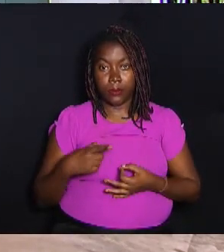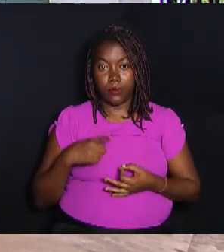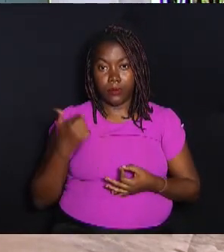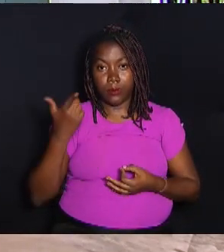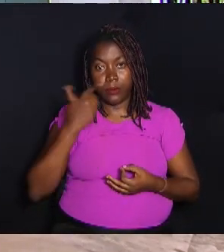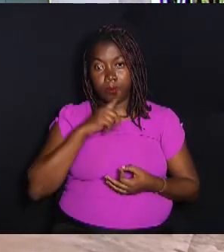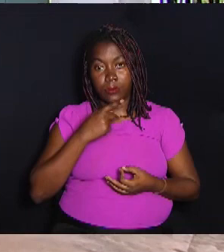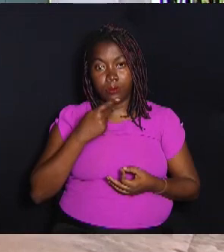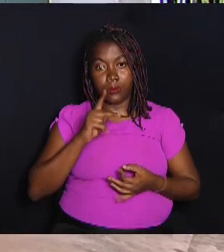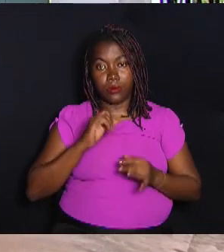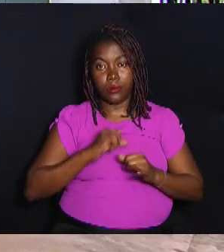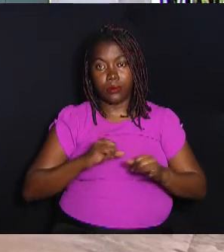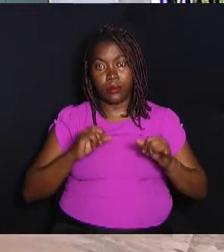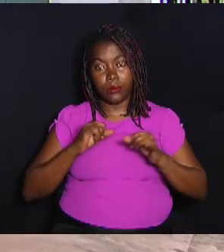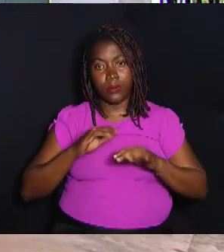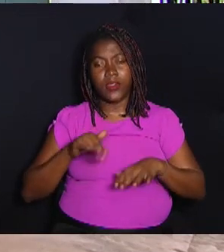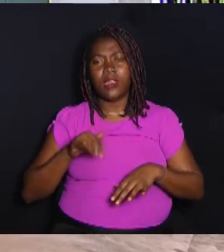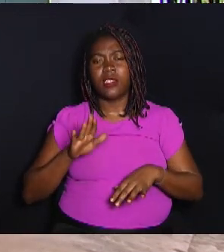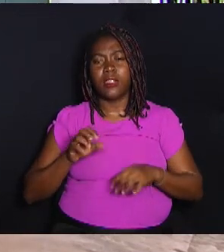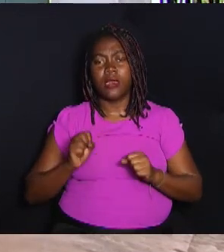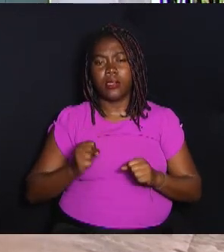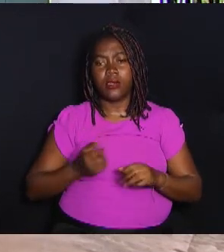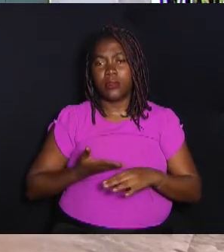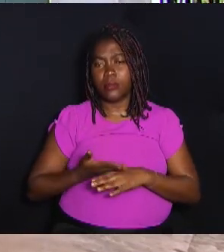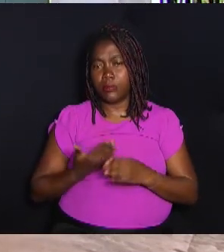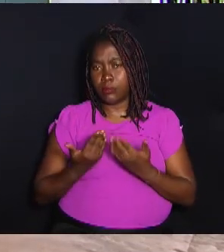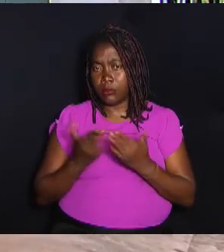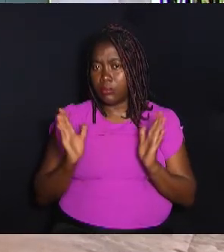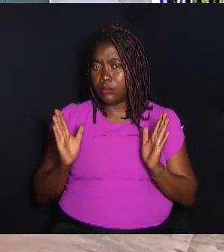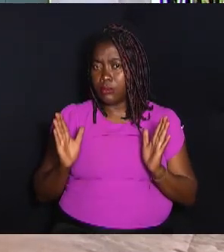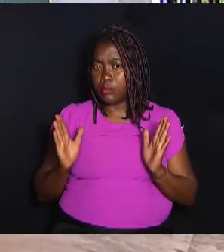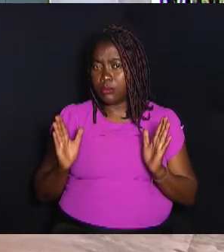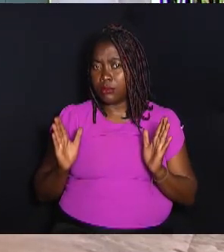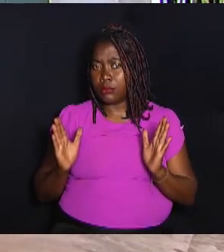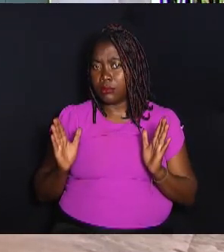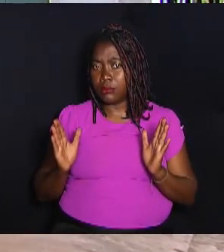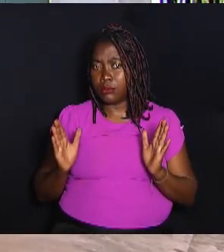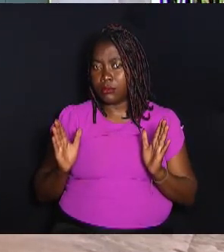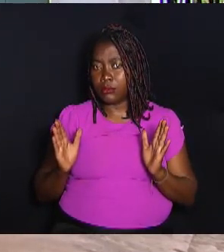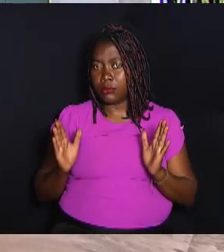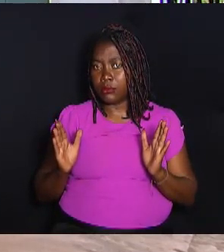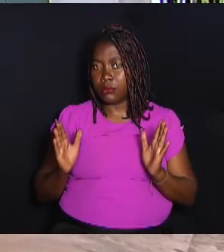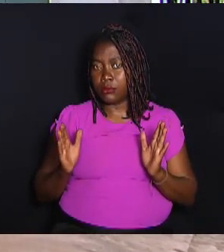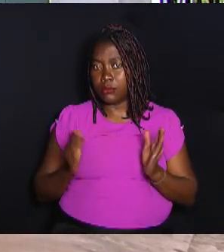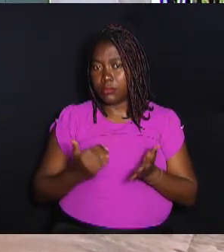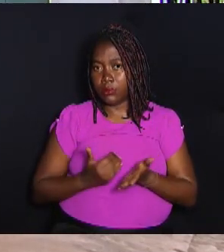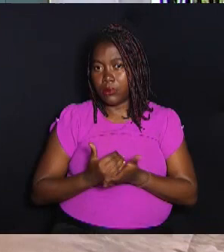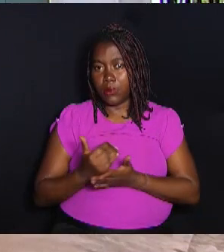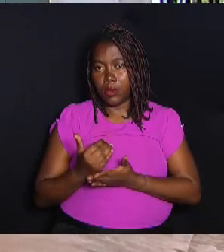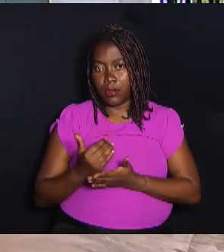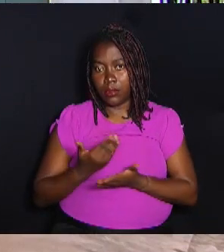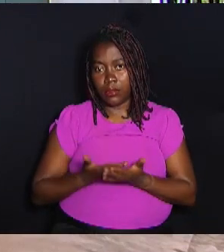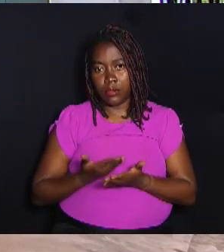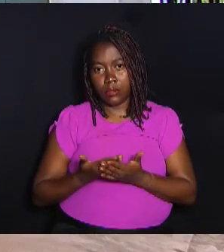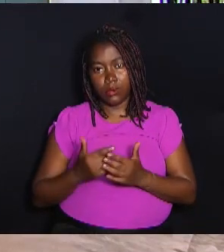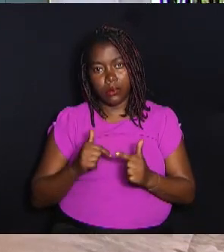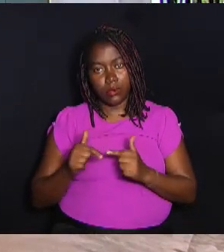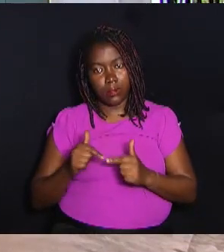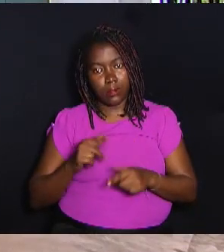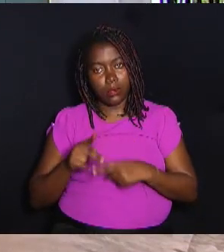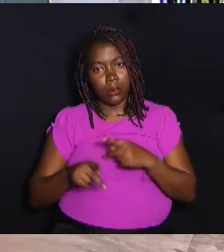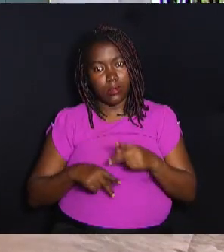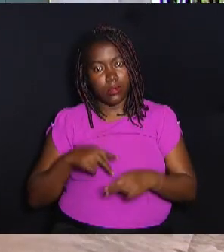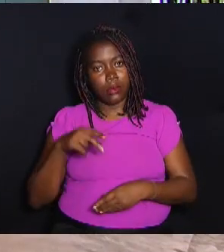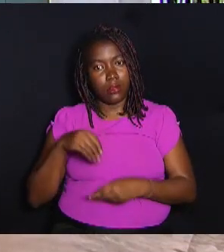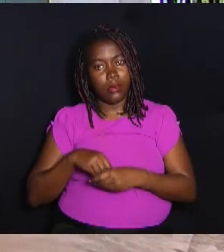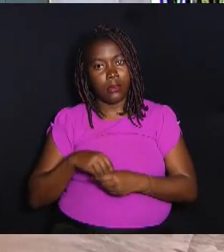planejamento ideal para ter resultado na sua campanha? Bom, quem pode participar? É aberto ao público? A princípio, a